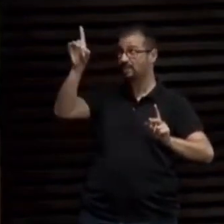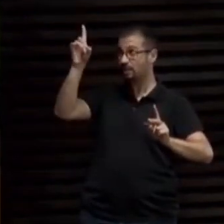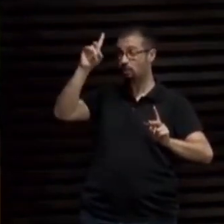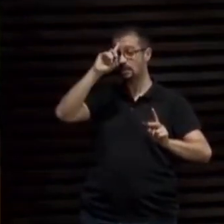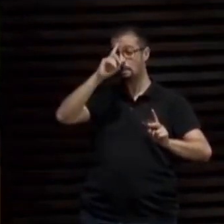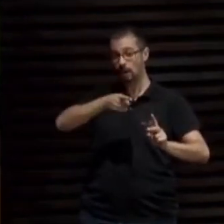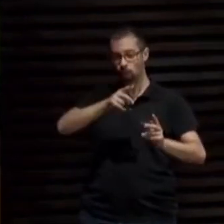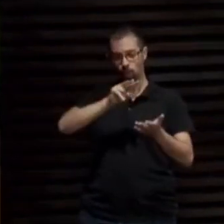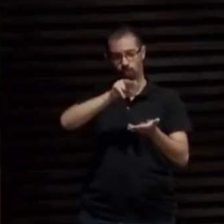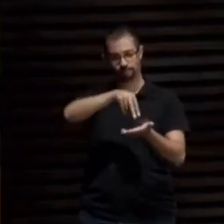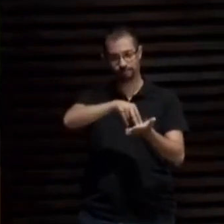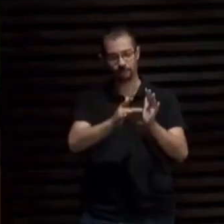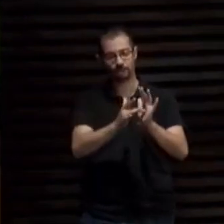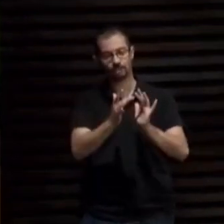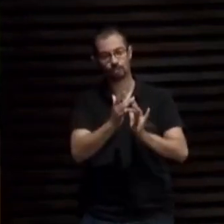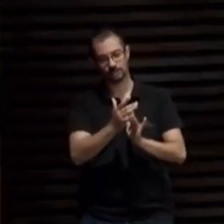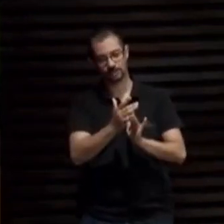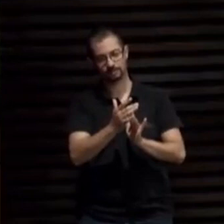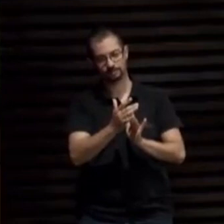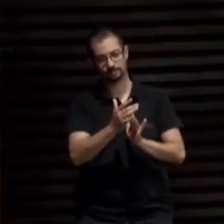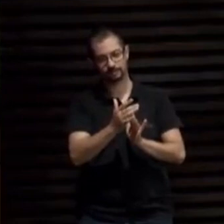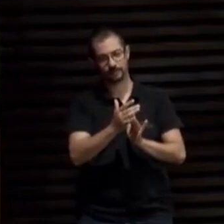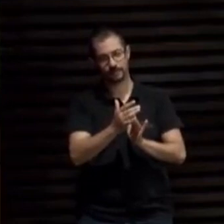Que ele está pedindo: Pai,